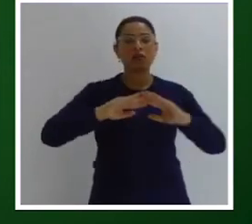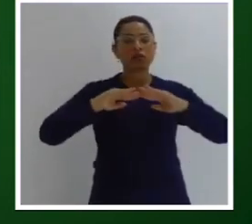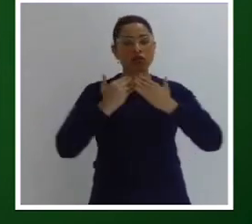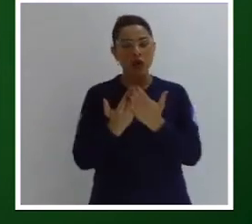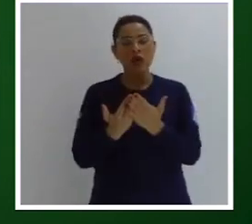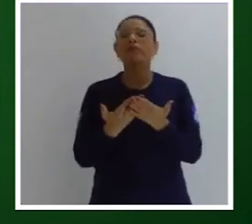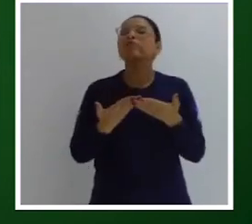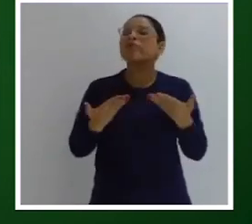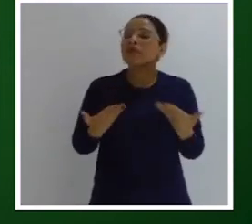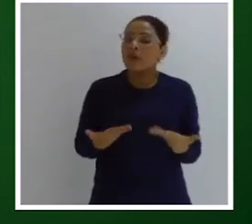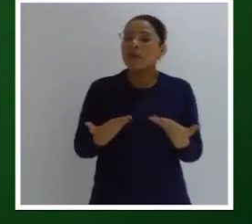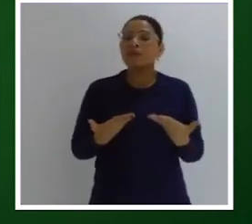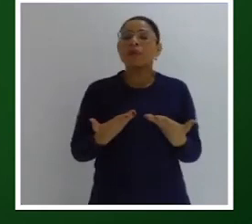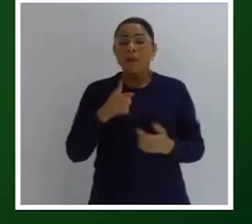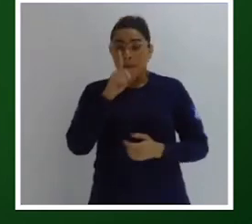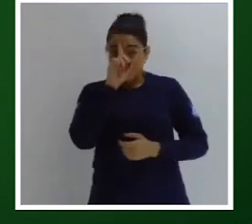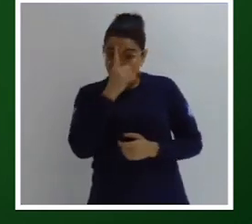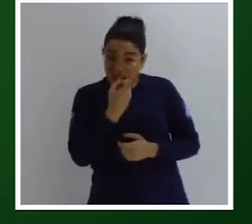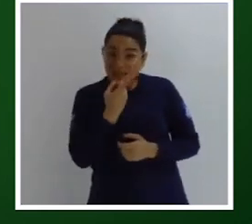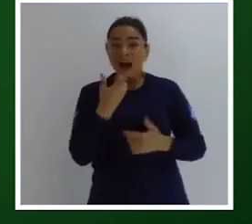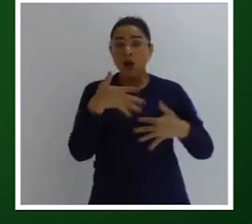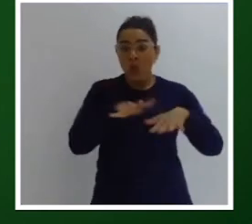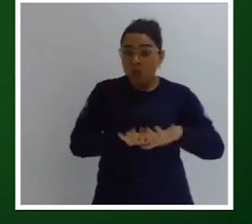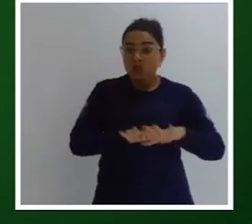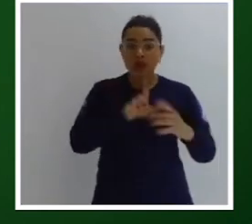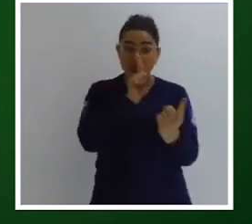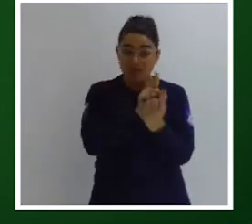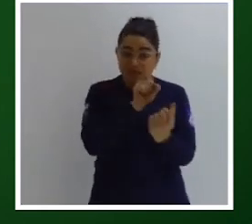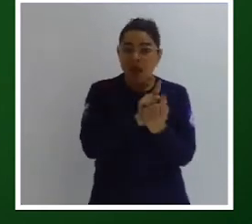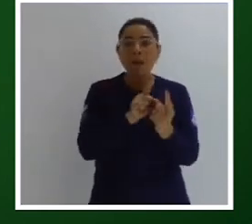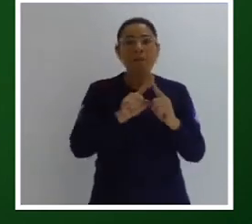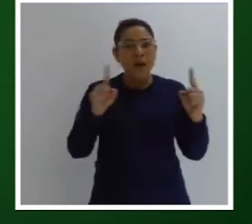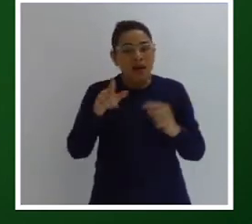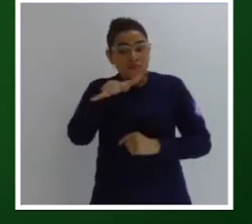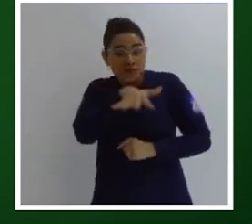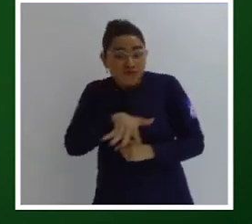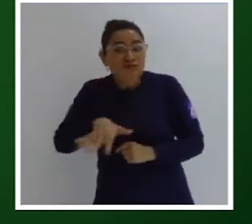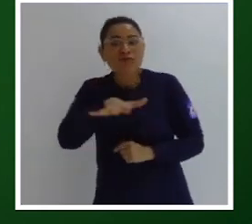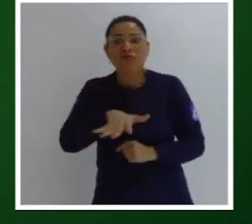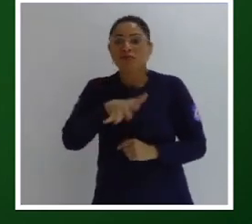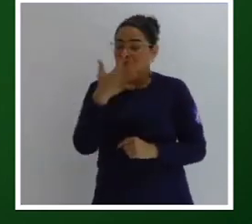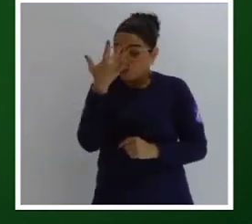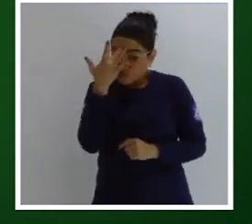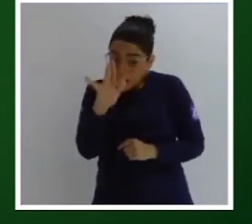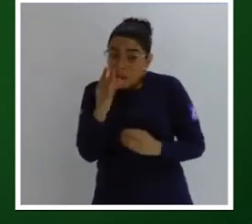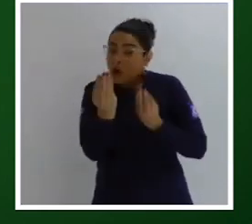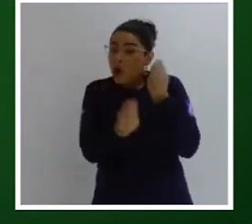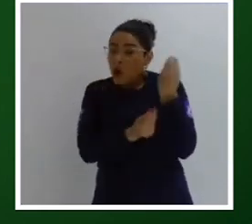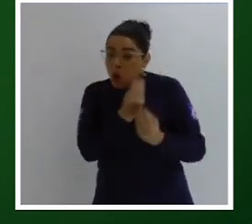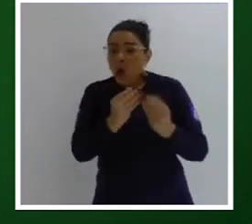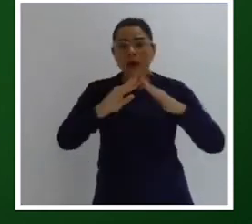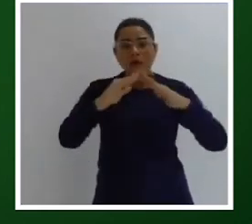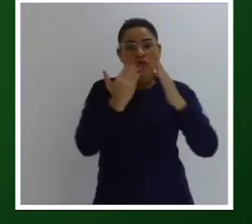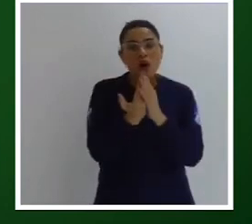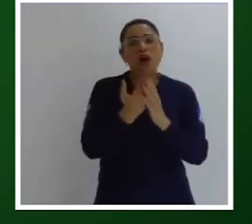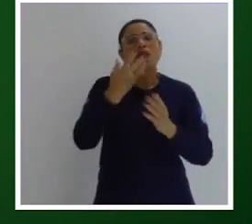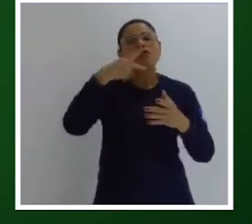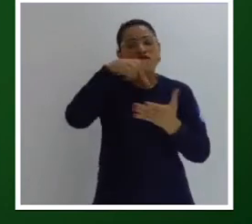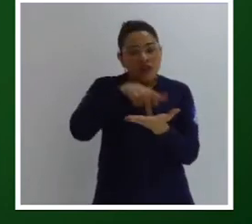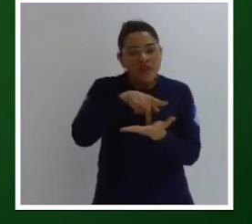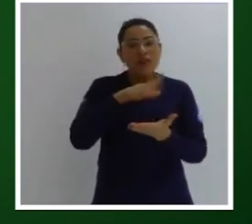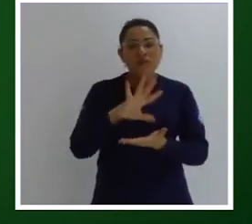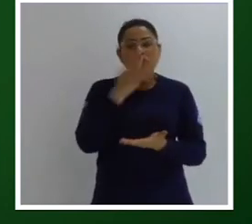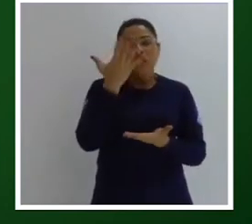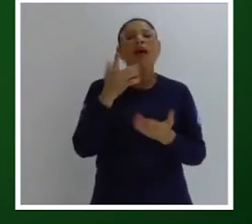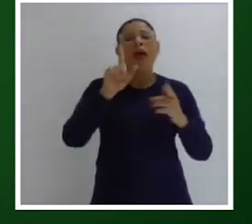mandar incluir mandar atender sem ter noção das condições ou falta de condições que as escolas têm é